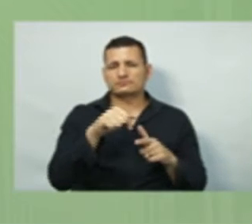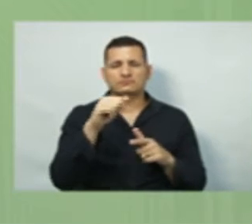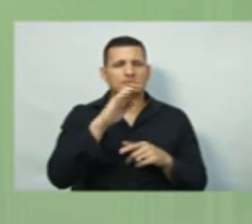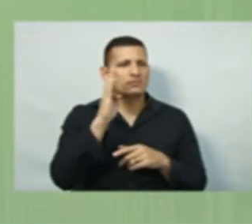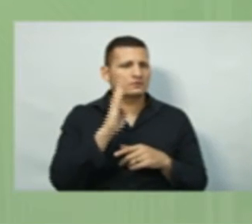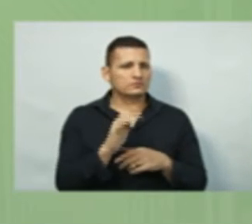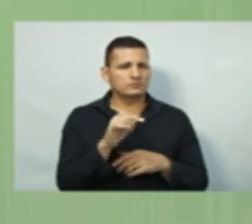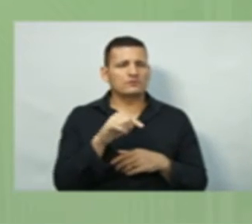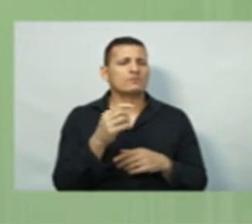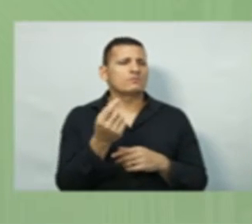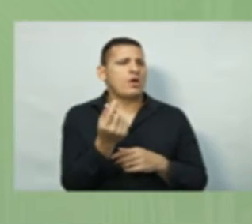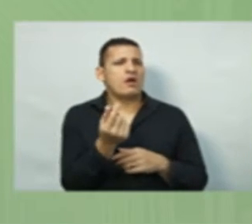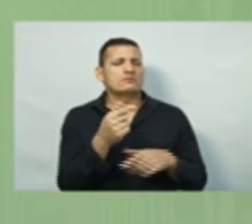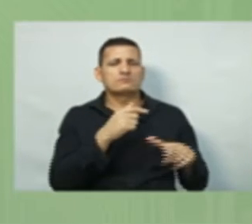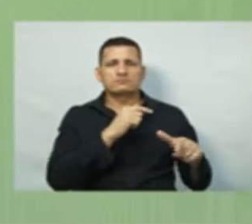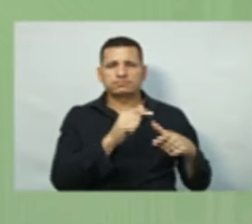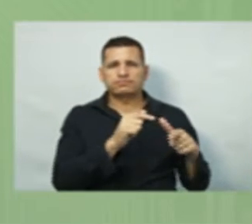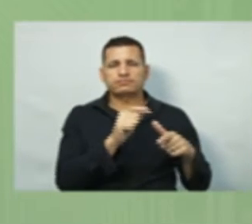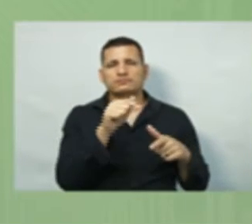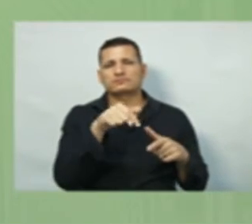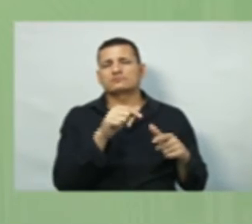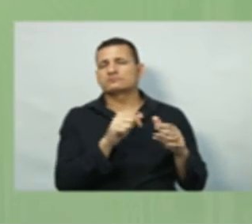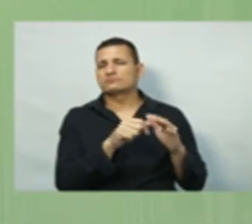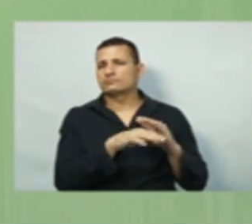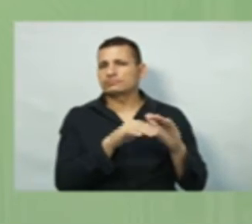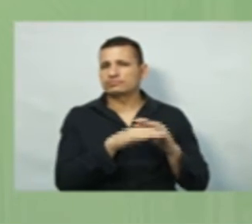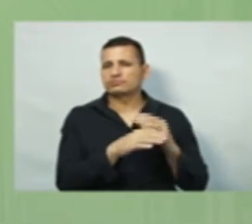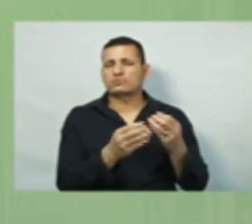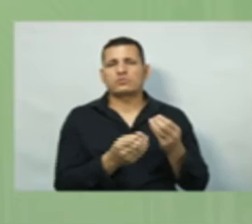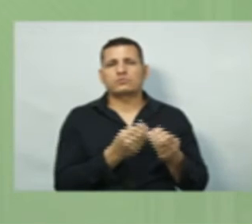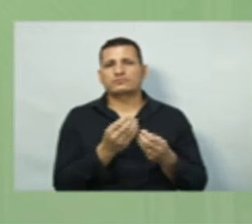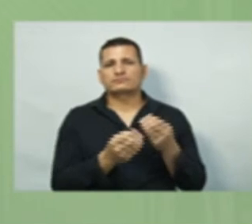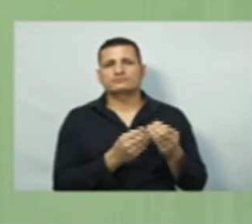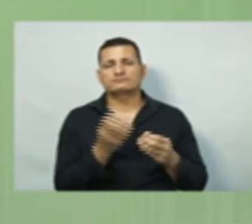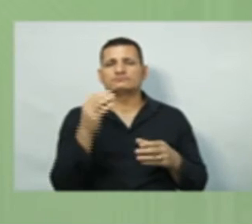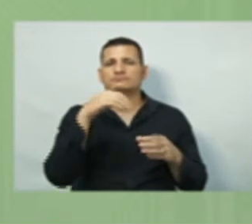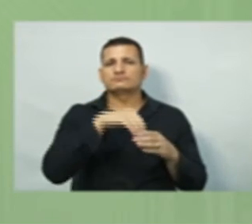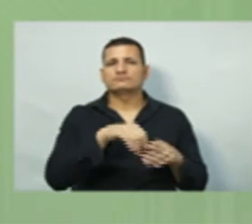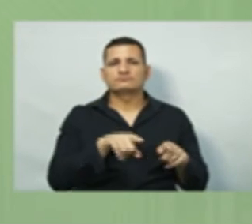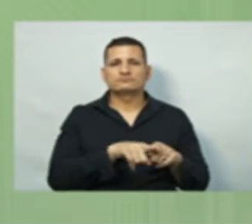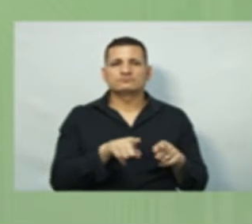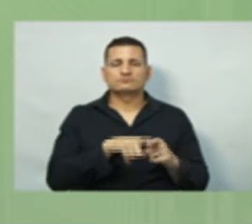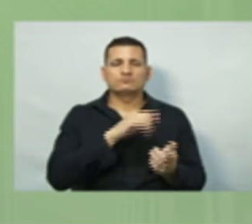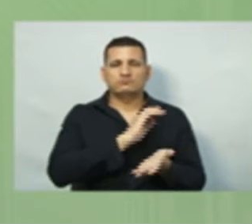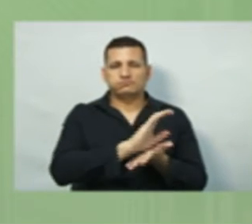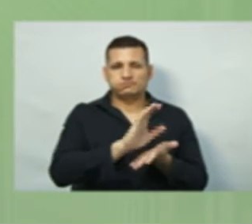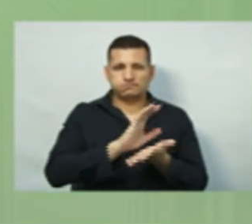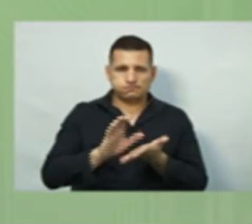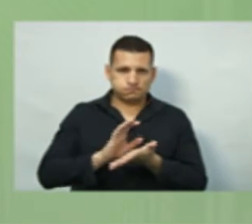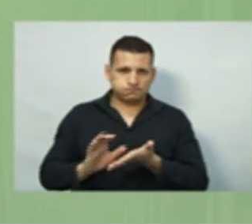estamos acumulando na forma de incorporação de investimentos em capital